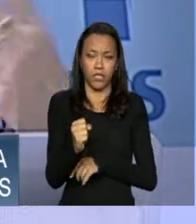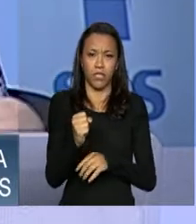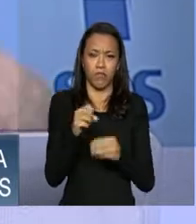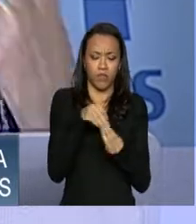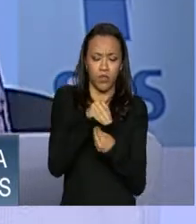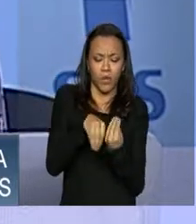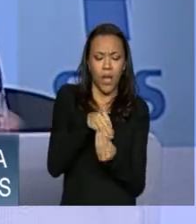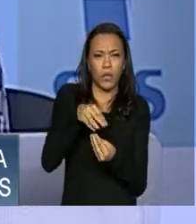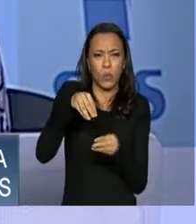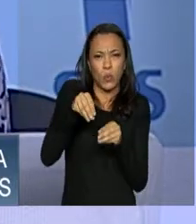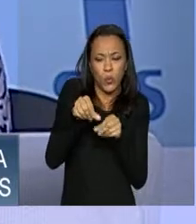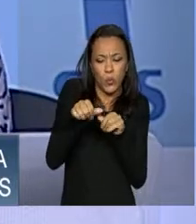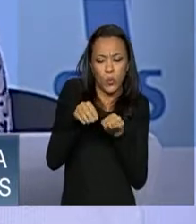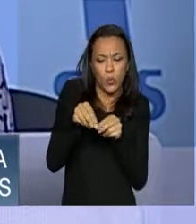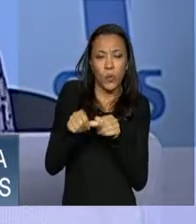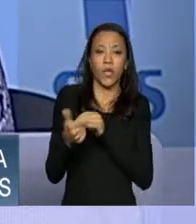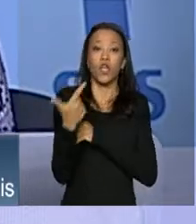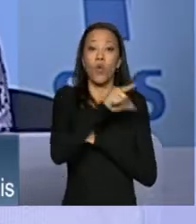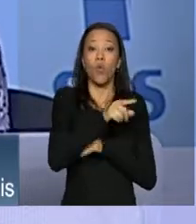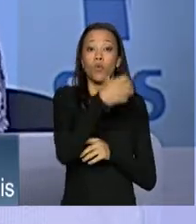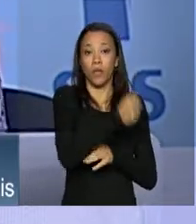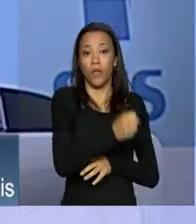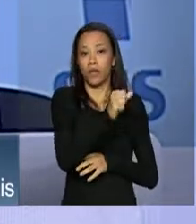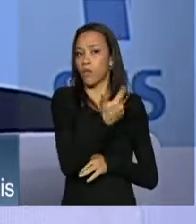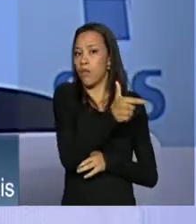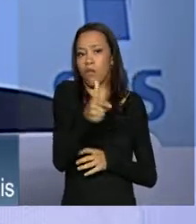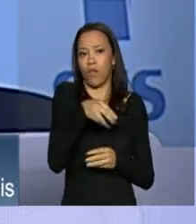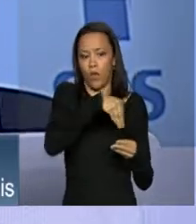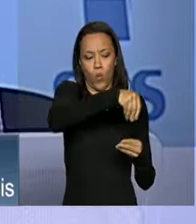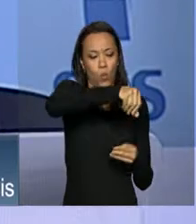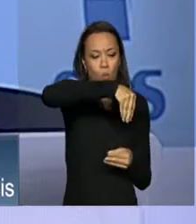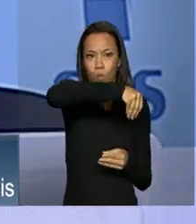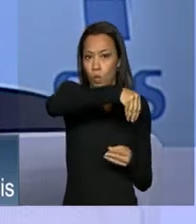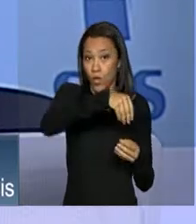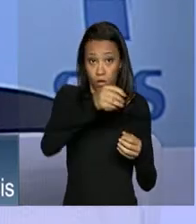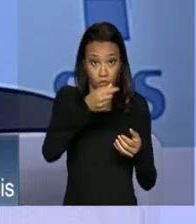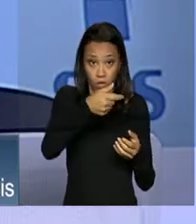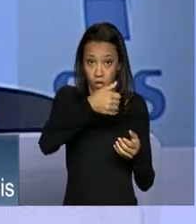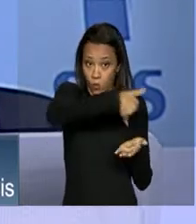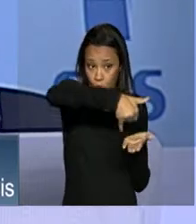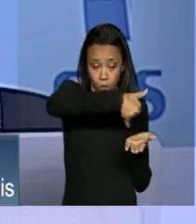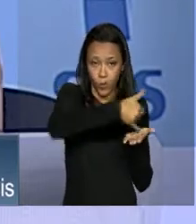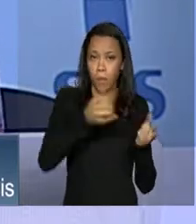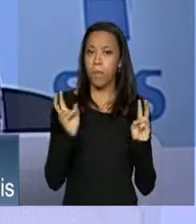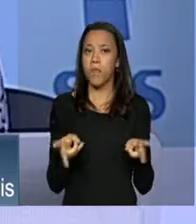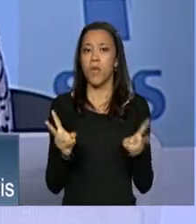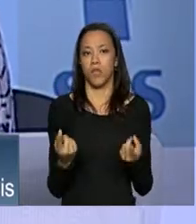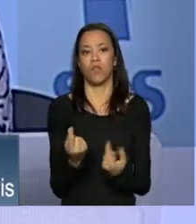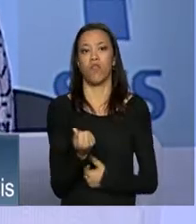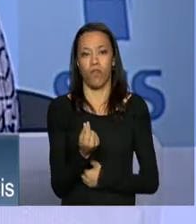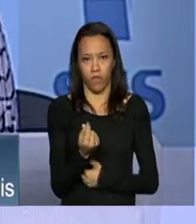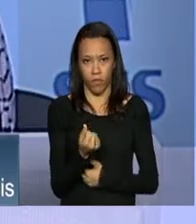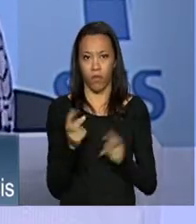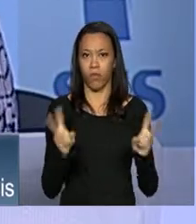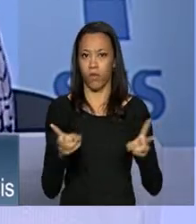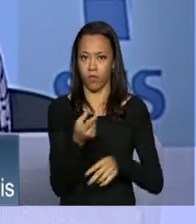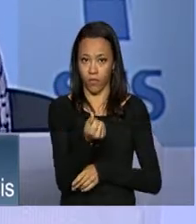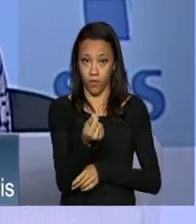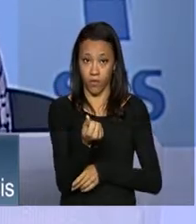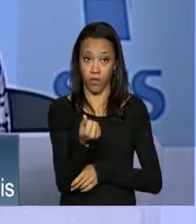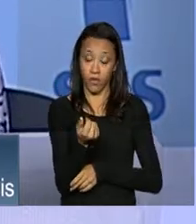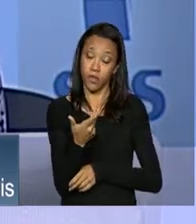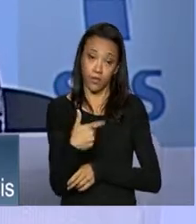gordura e o leite sem gordura, o desnatado, eles têm o mesmo preço. São